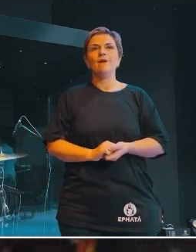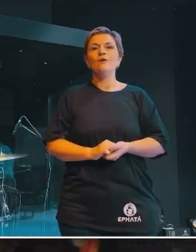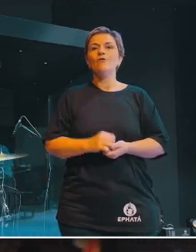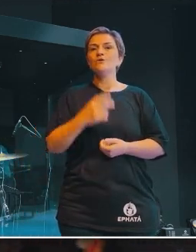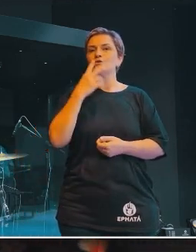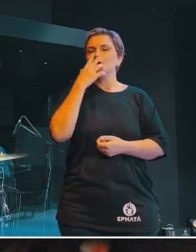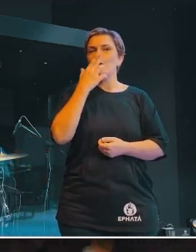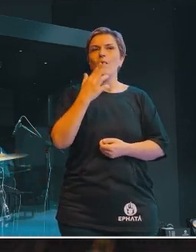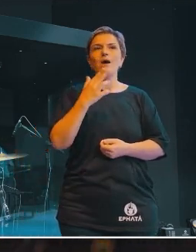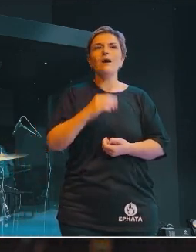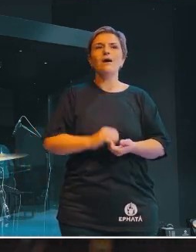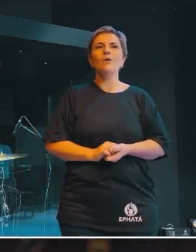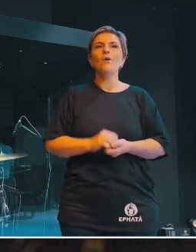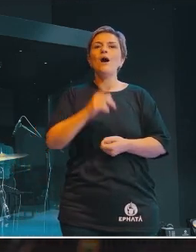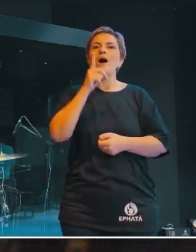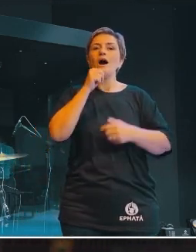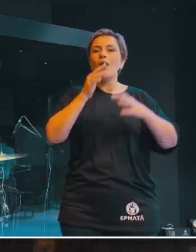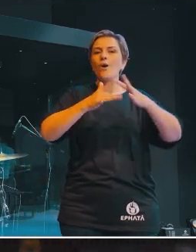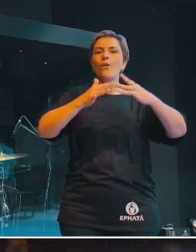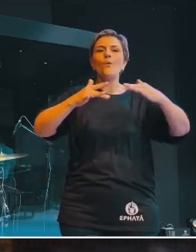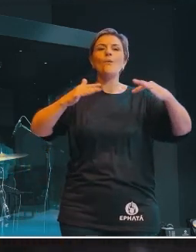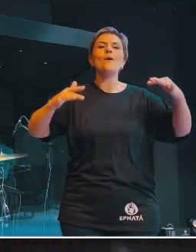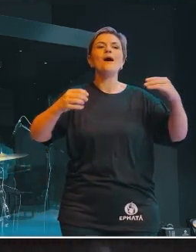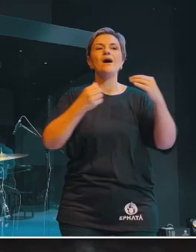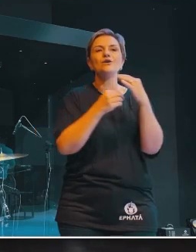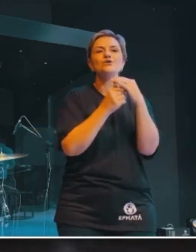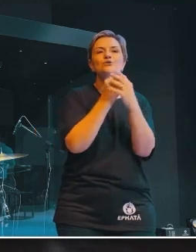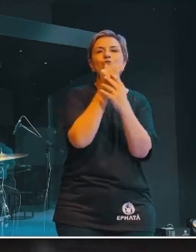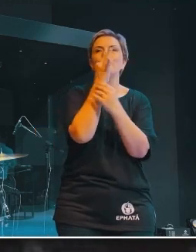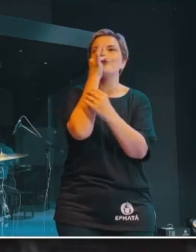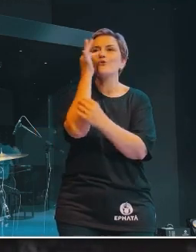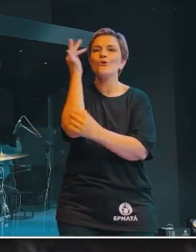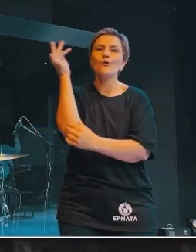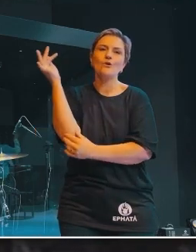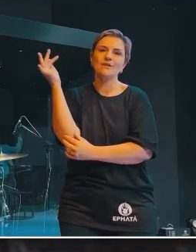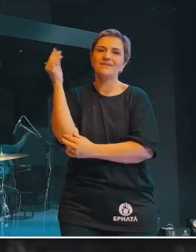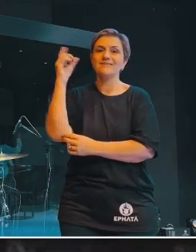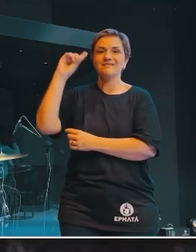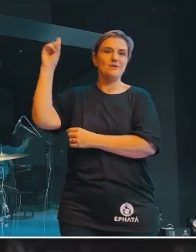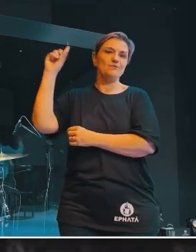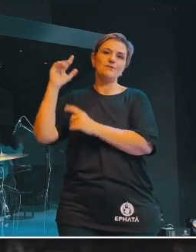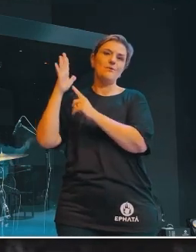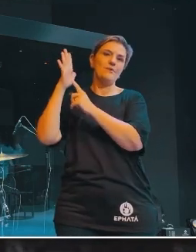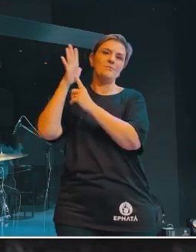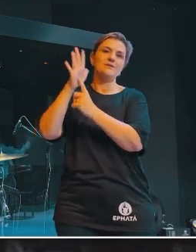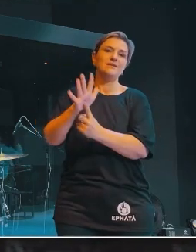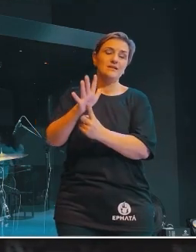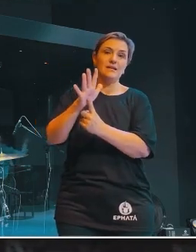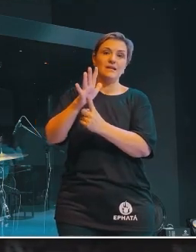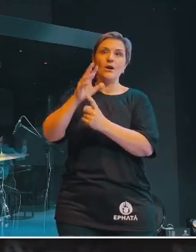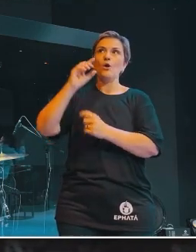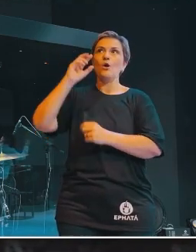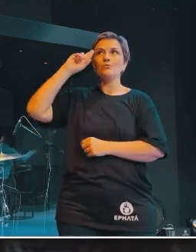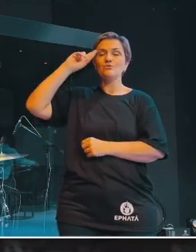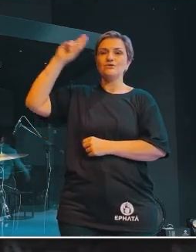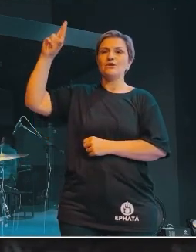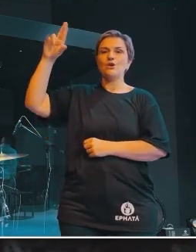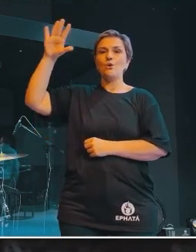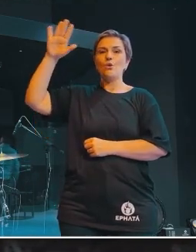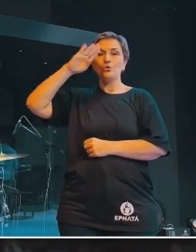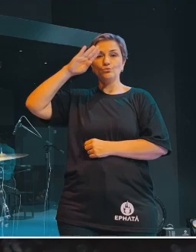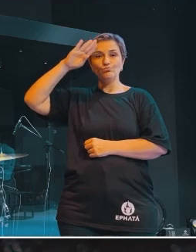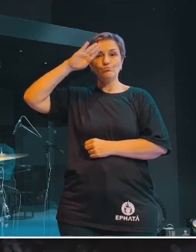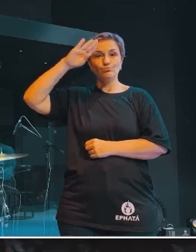mar de rosas, Deus não se apresentaria como Senhor dos